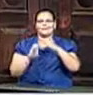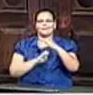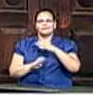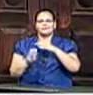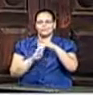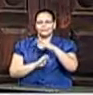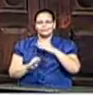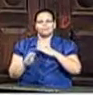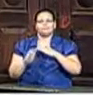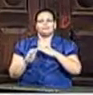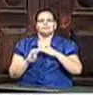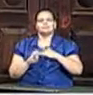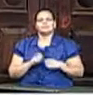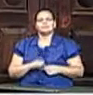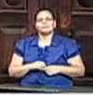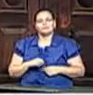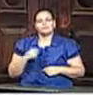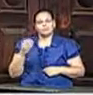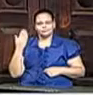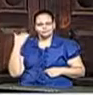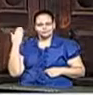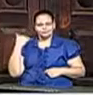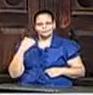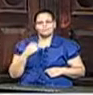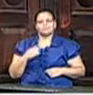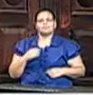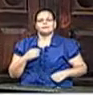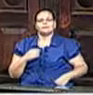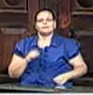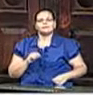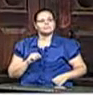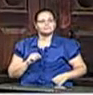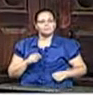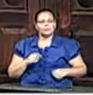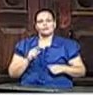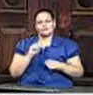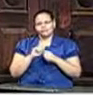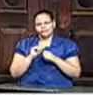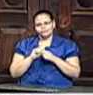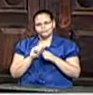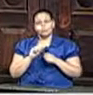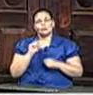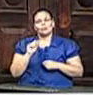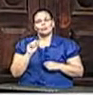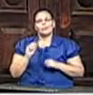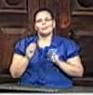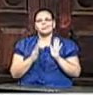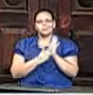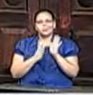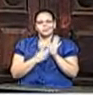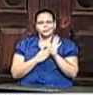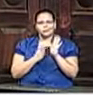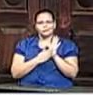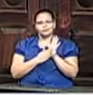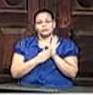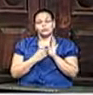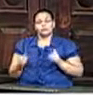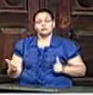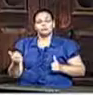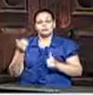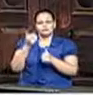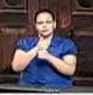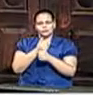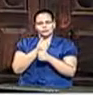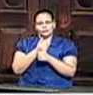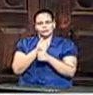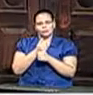multinacionais. À época, foi feita inclusive a proposta de substituição